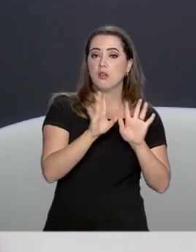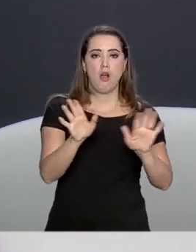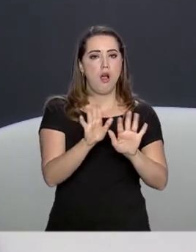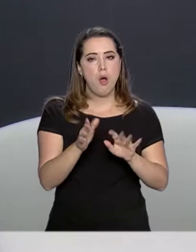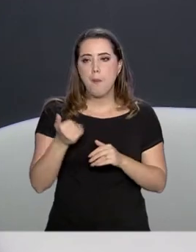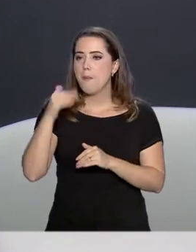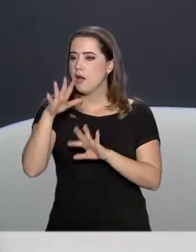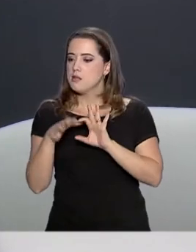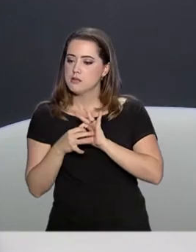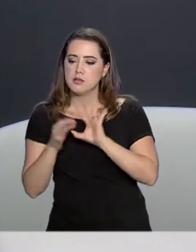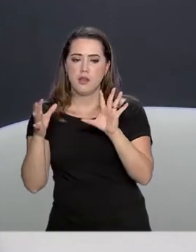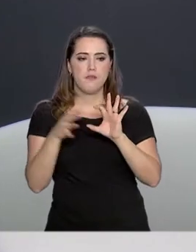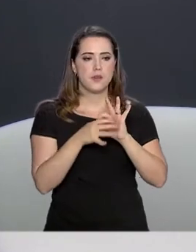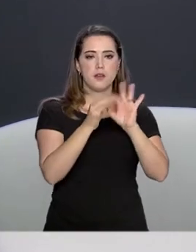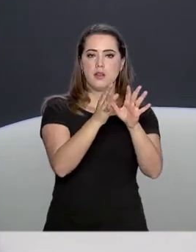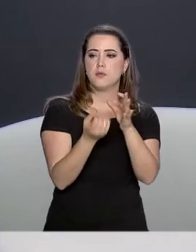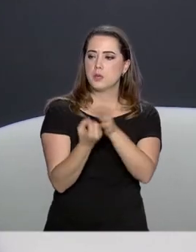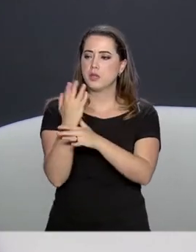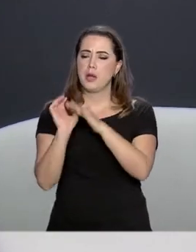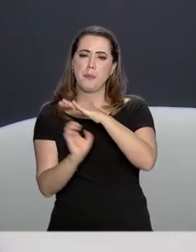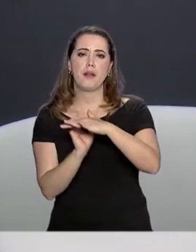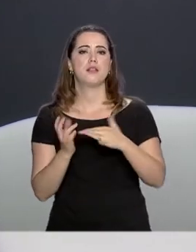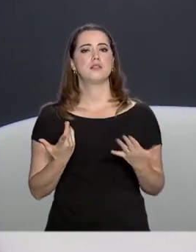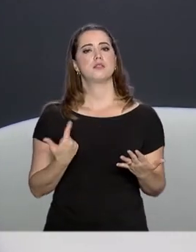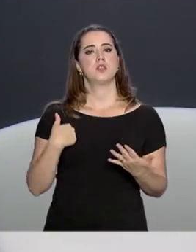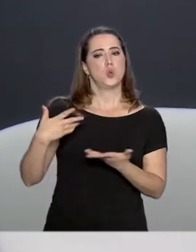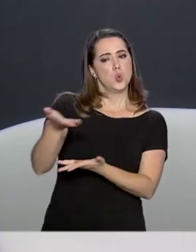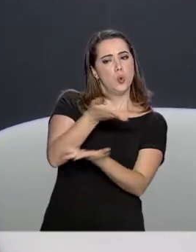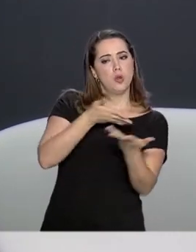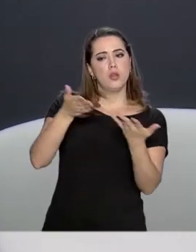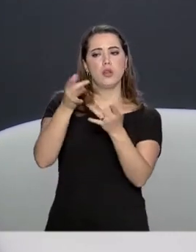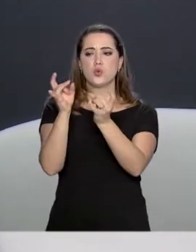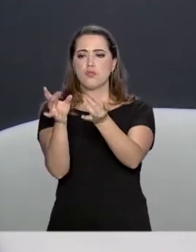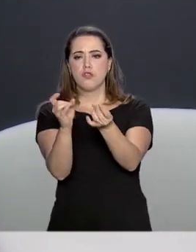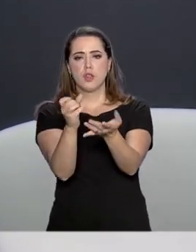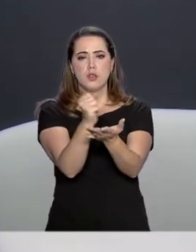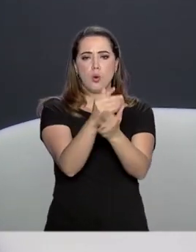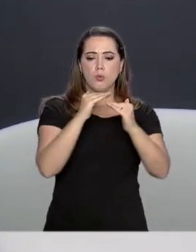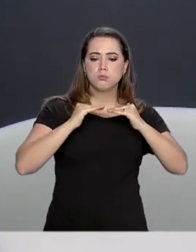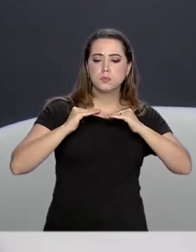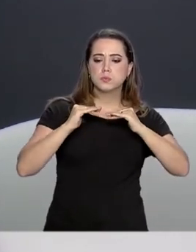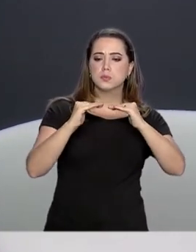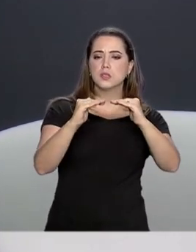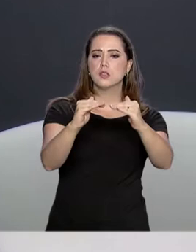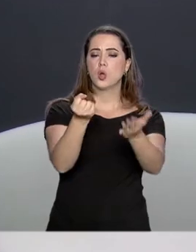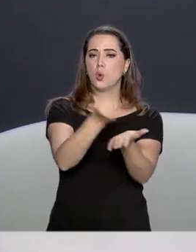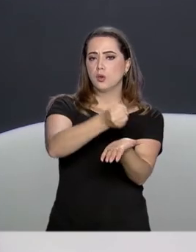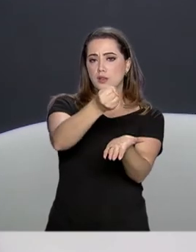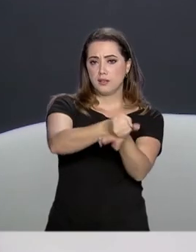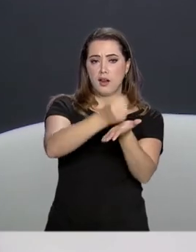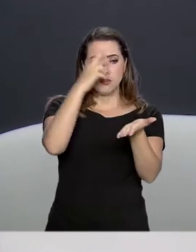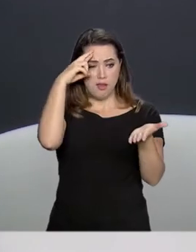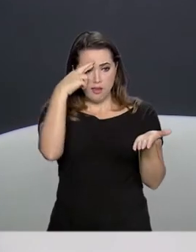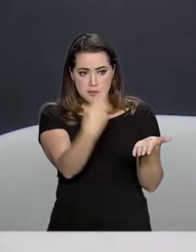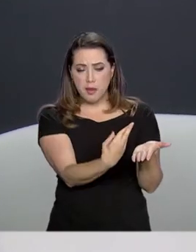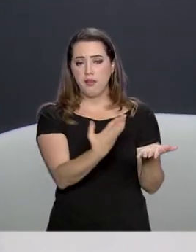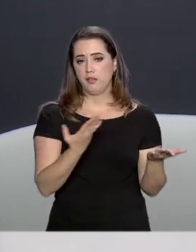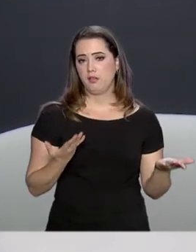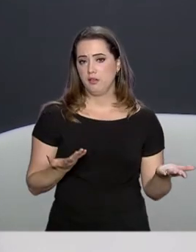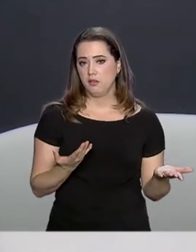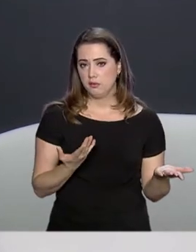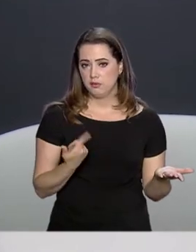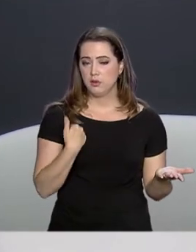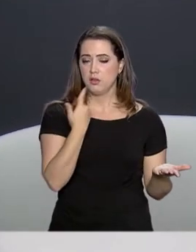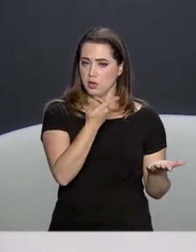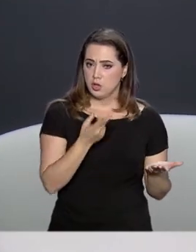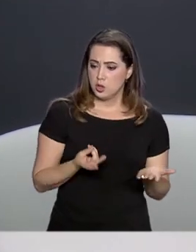empreender, que tenhamos um ambiente de negócios estável, que contratos sejam respeitados, que